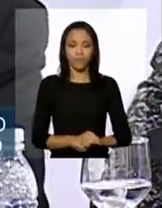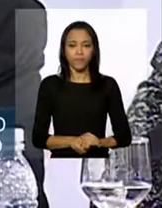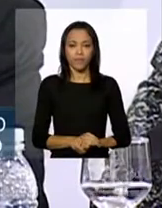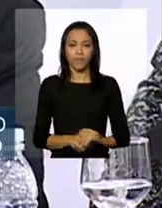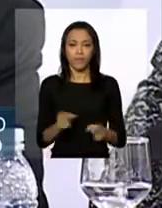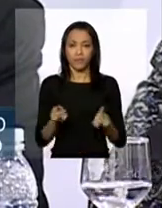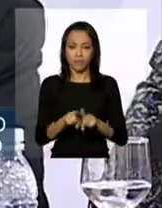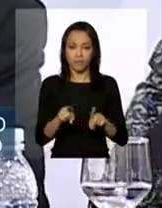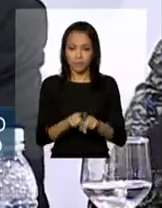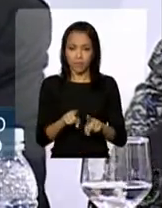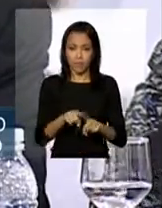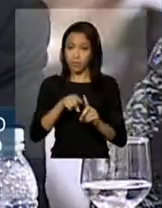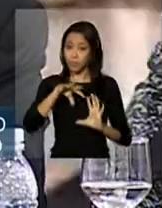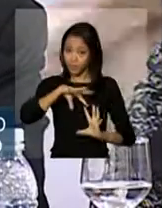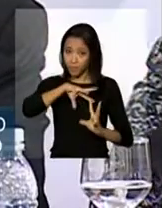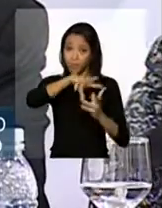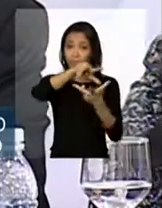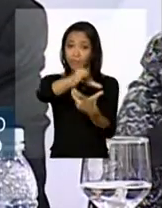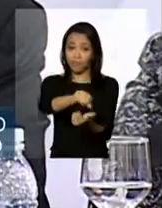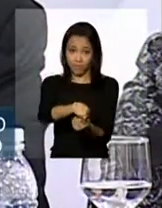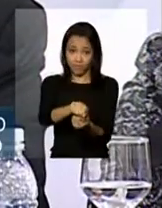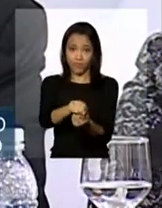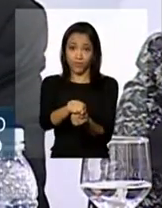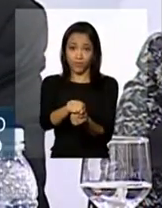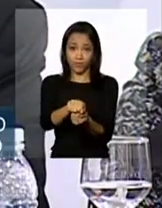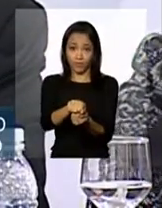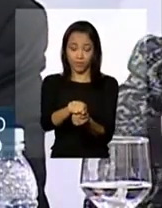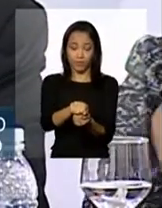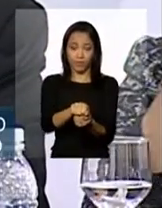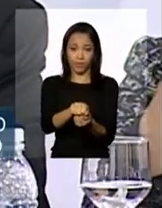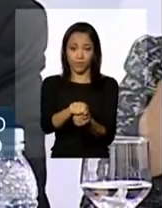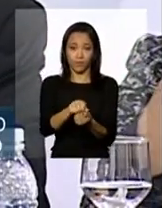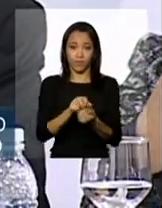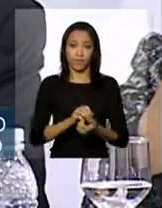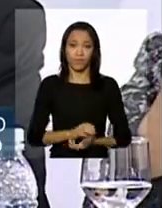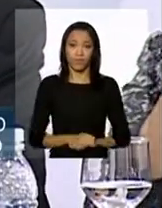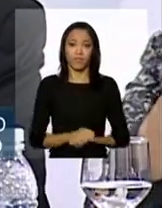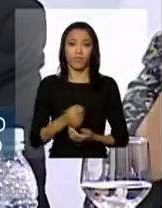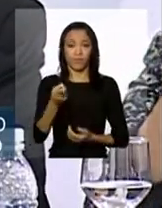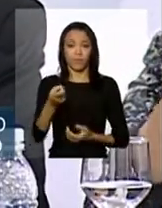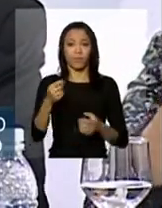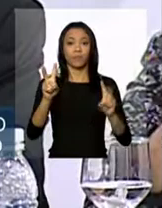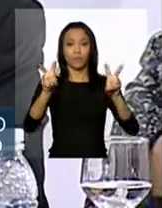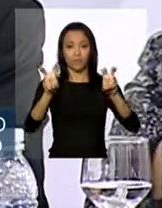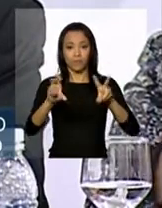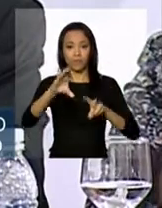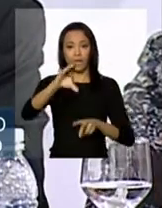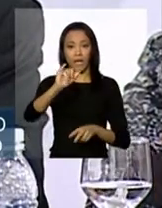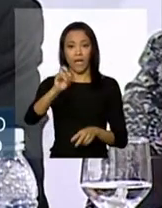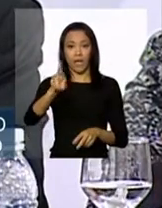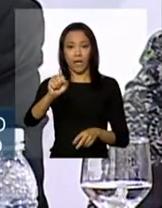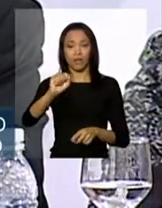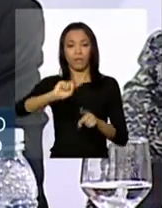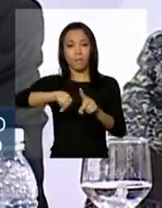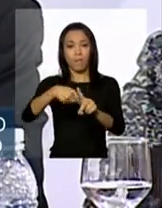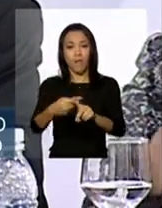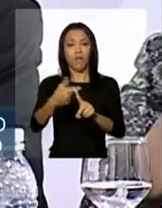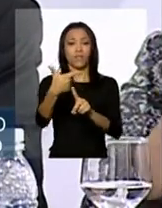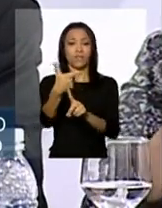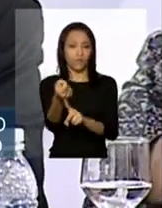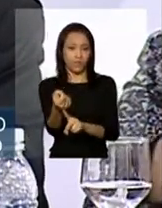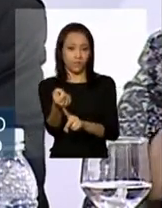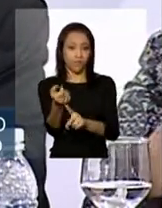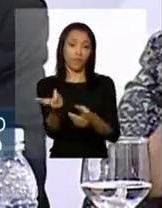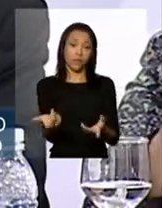e para o mundo, né, através de Cairo mais 20. Então, só gostaria de